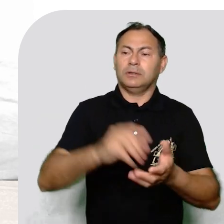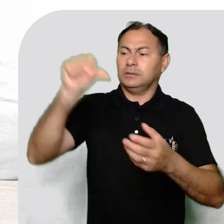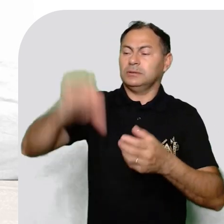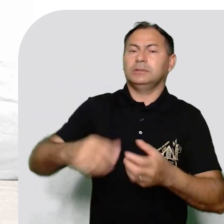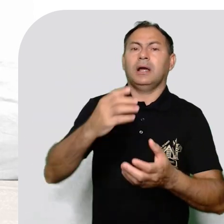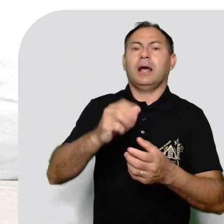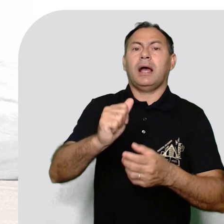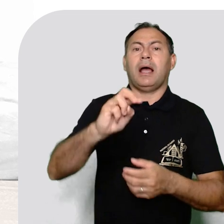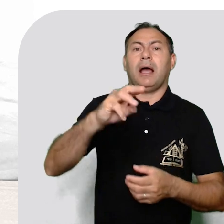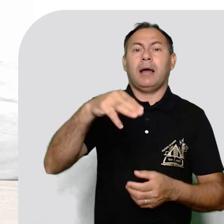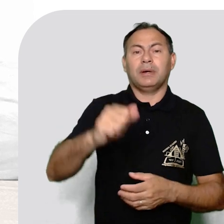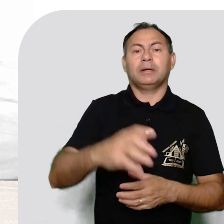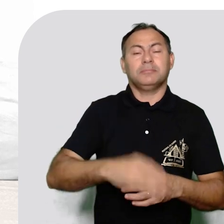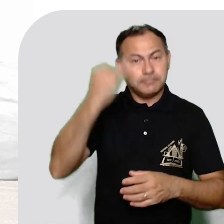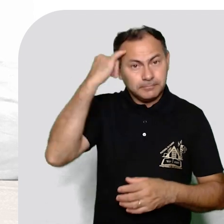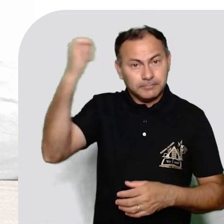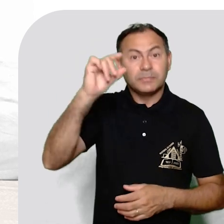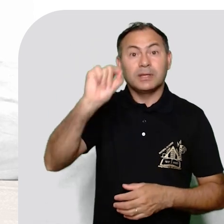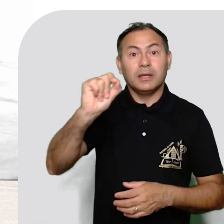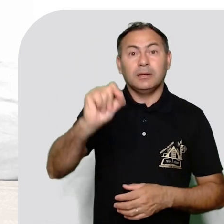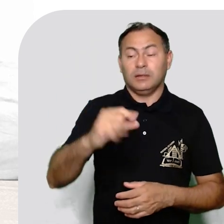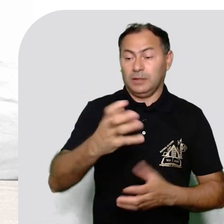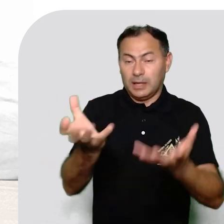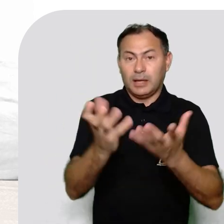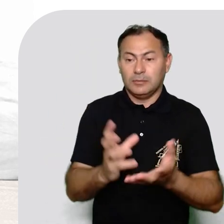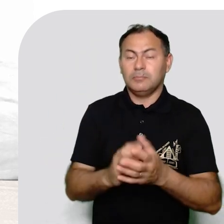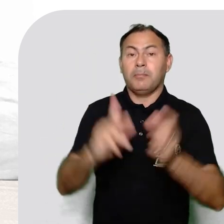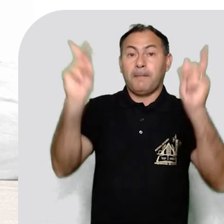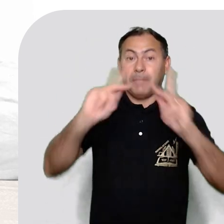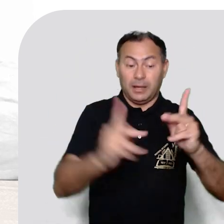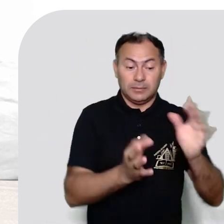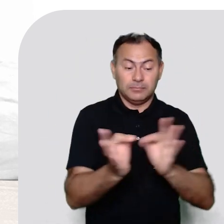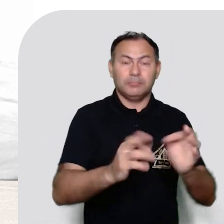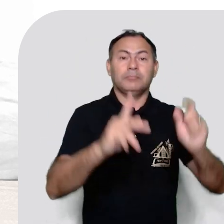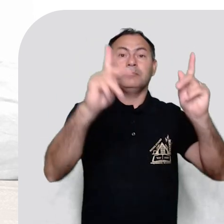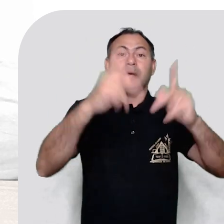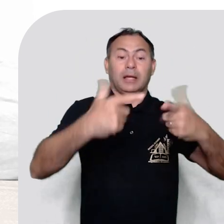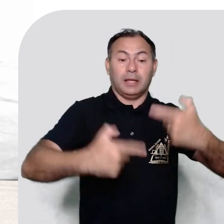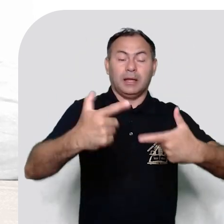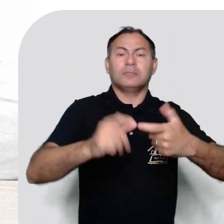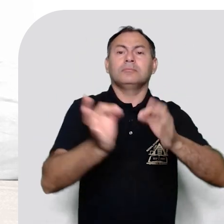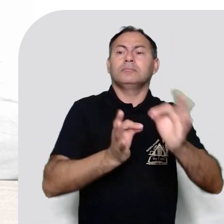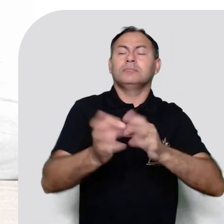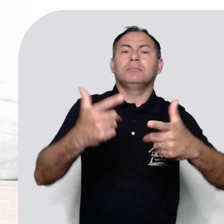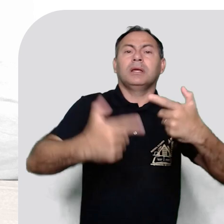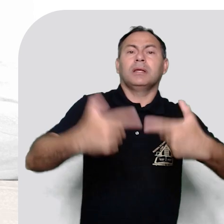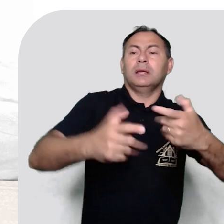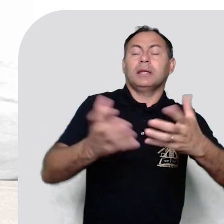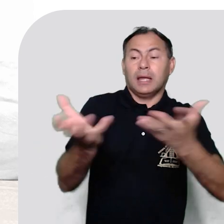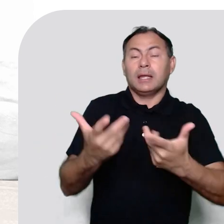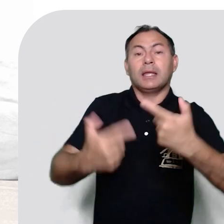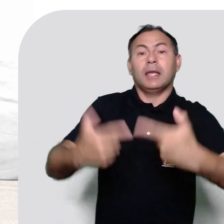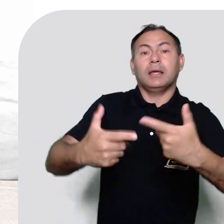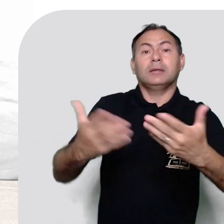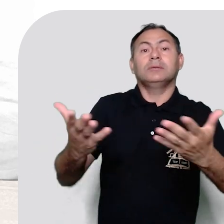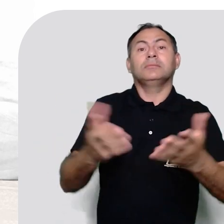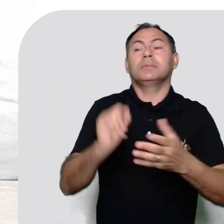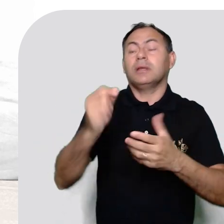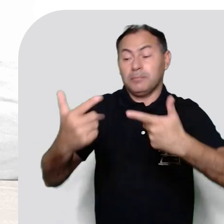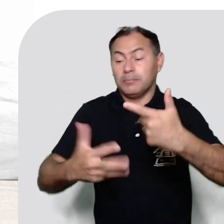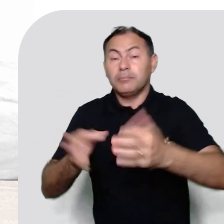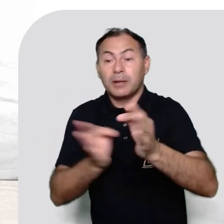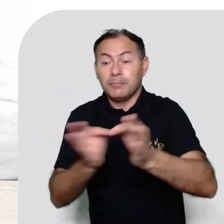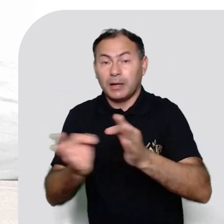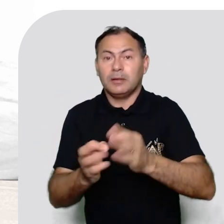desarmamento. Né? Essa ideia de que se eu quero paz, me preparo para a guerra, não. Quem se prepara para a guerra, quer guerra. Quem se